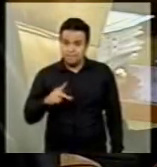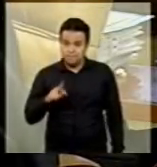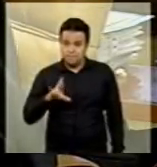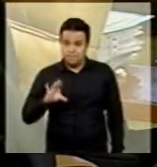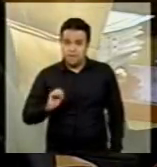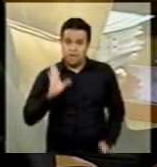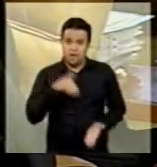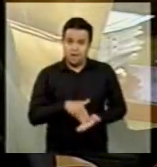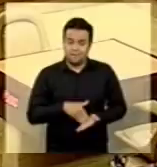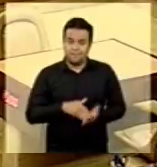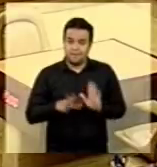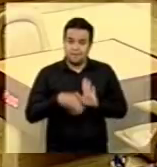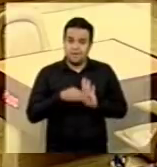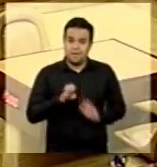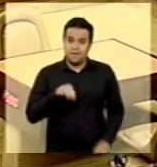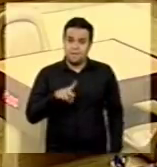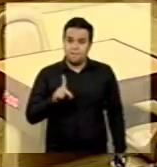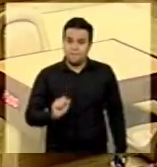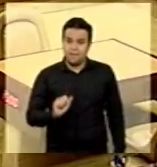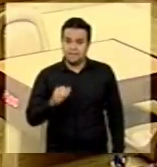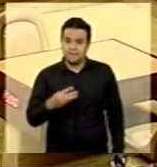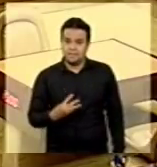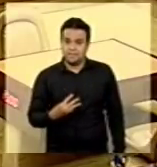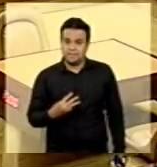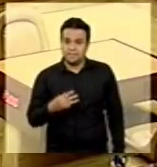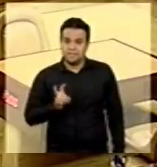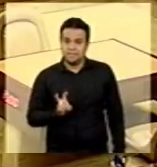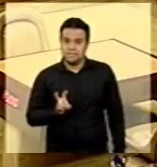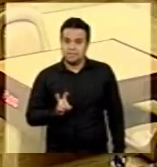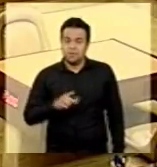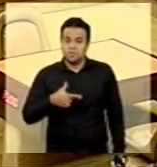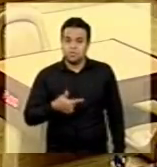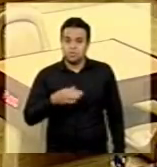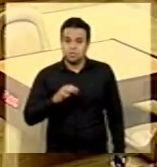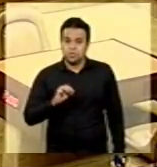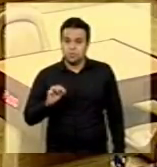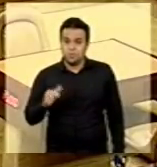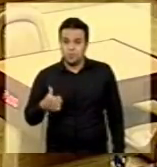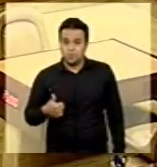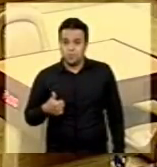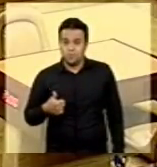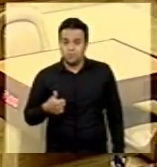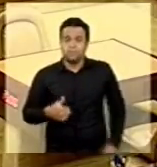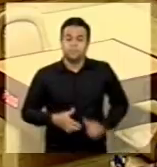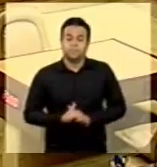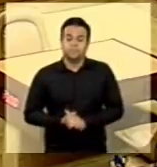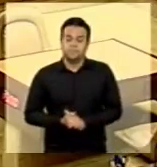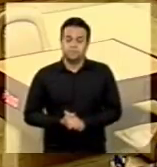até a emenda constitucional 35 de dezembro de 2001,